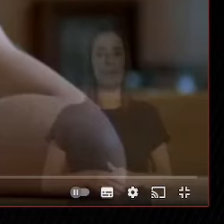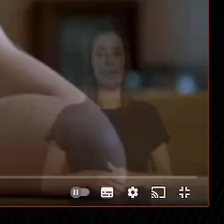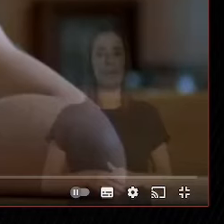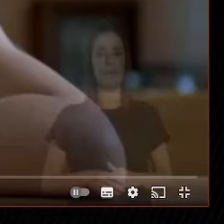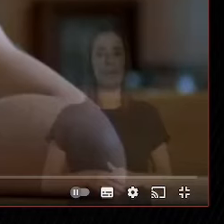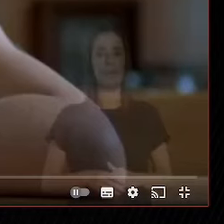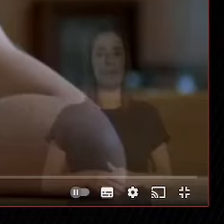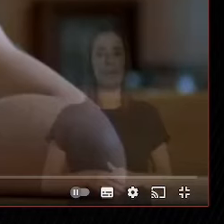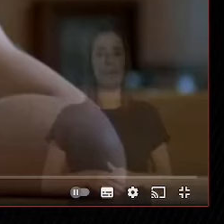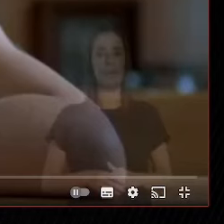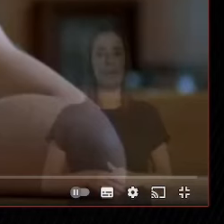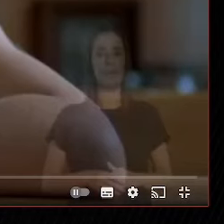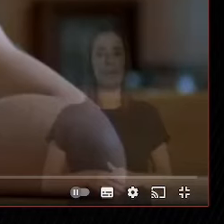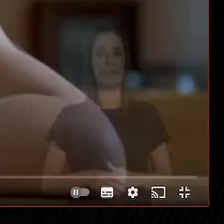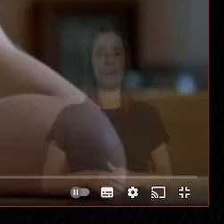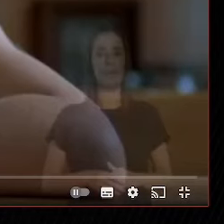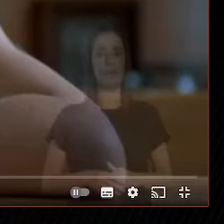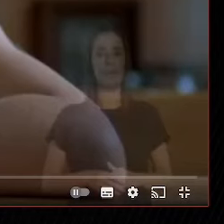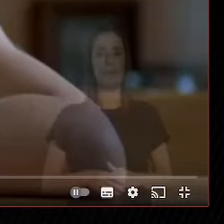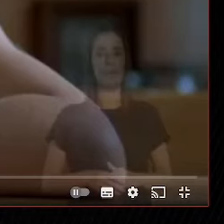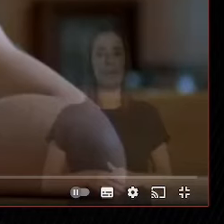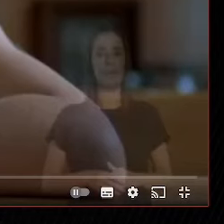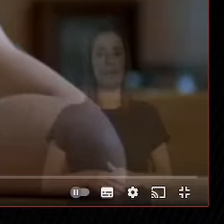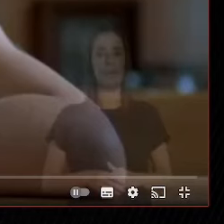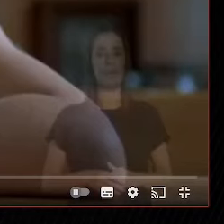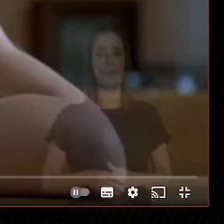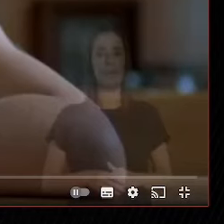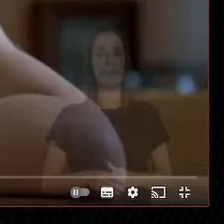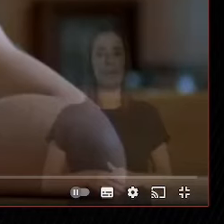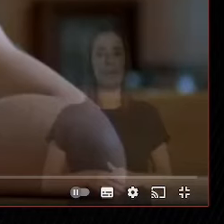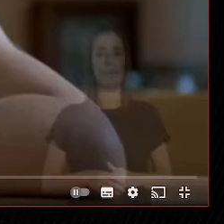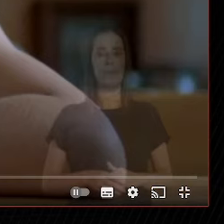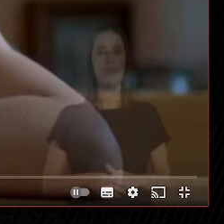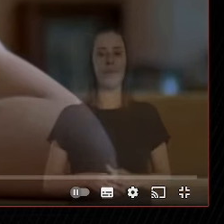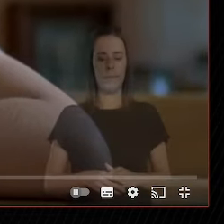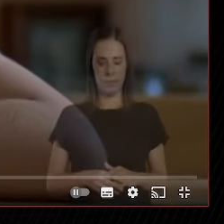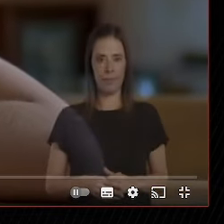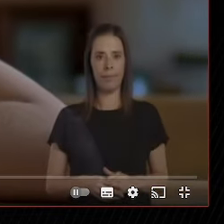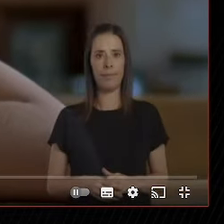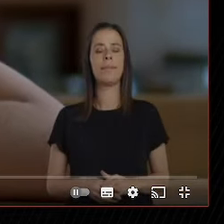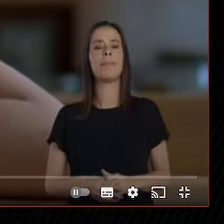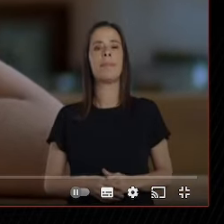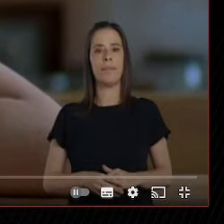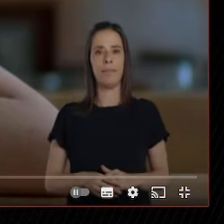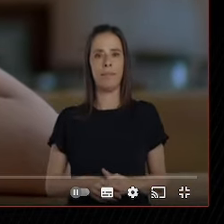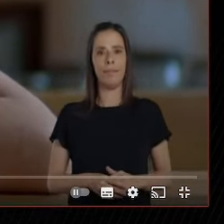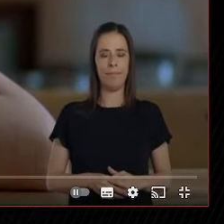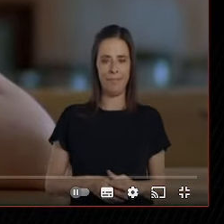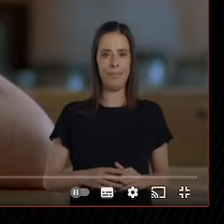Bem, vamos lá ver. Portanto, neste momento é Fernando Daniel, Sara Correia e Bispo. Ok.